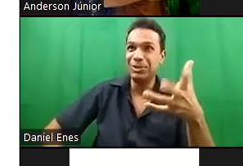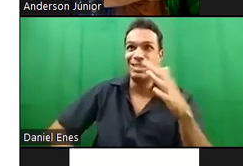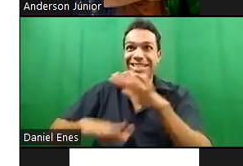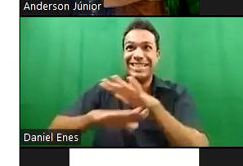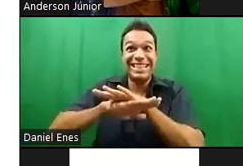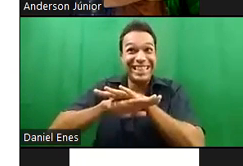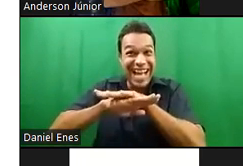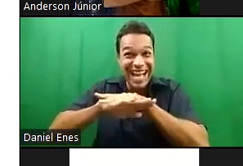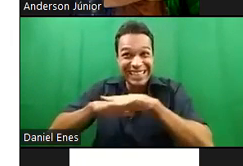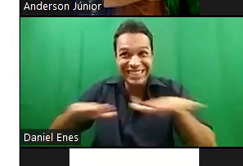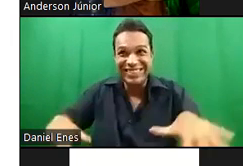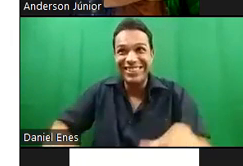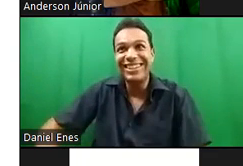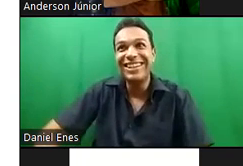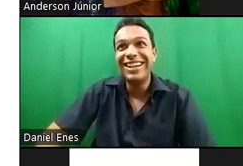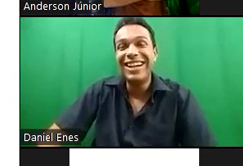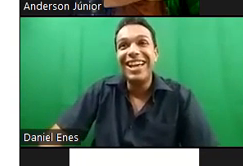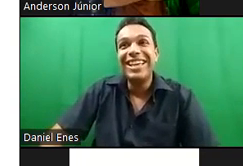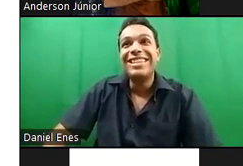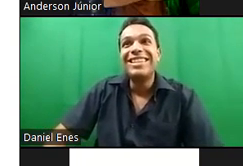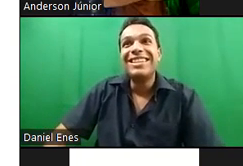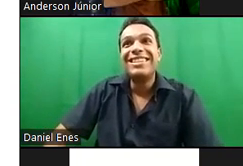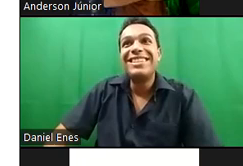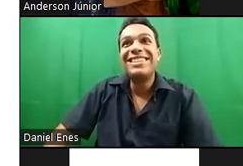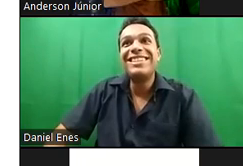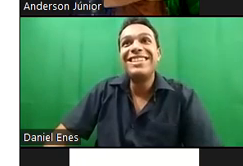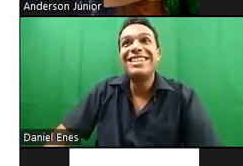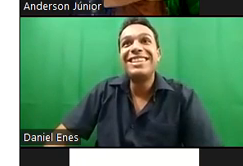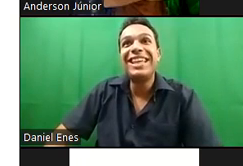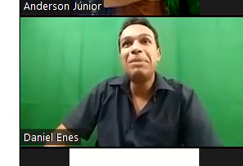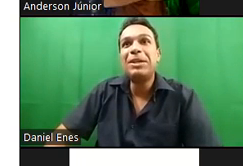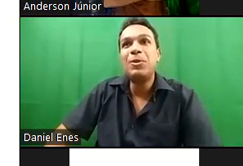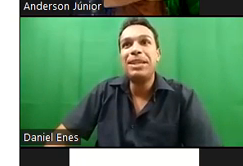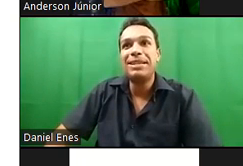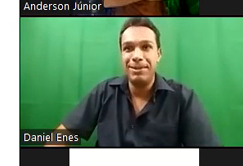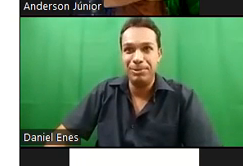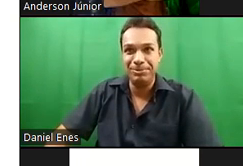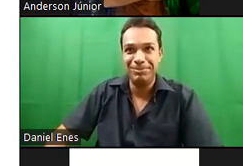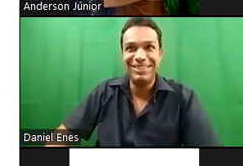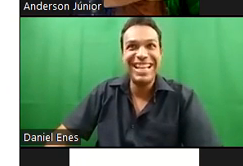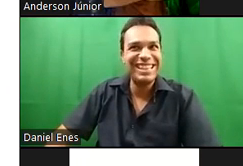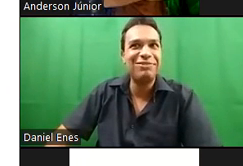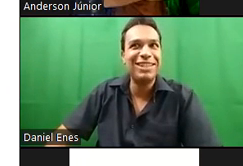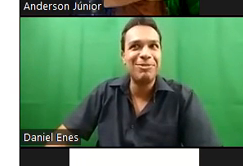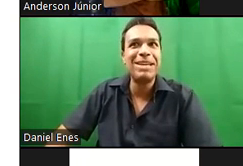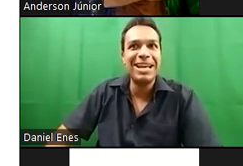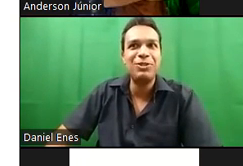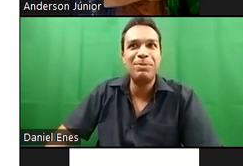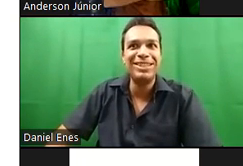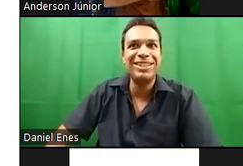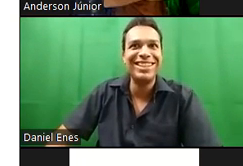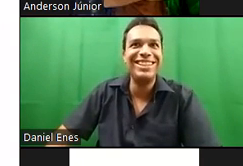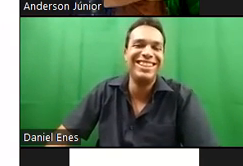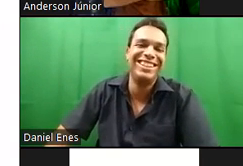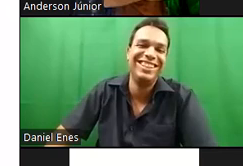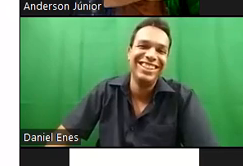EAD não ensina Usa, né? Você faz, desculpa, passou um carro aqui com som alto no ouvido. sistema da computação. Nada a ver com a minha área de